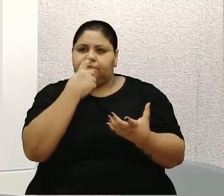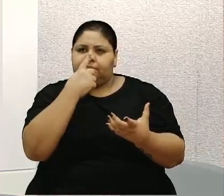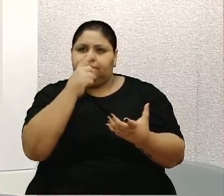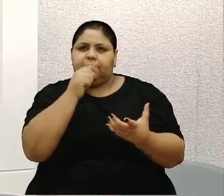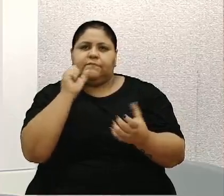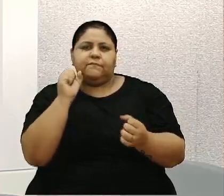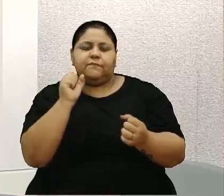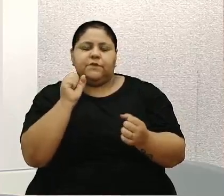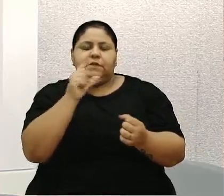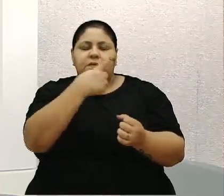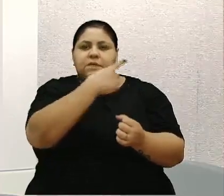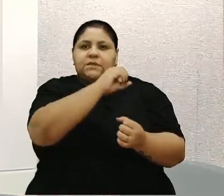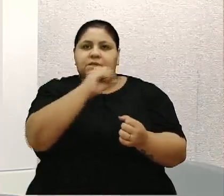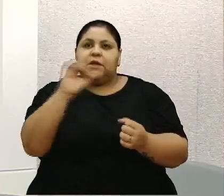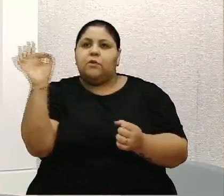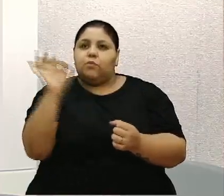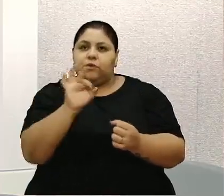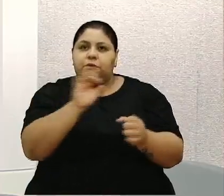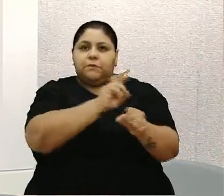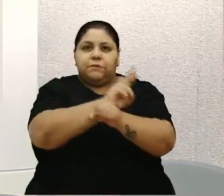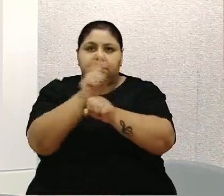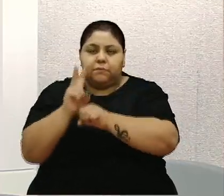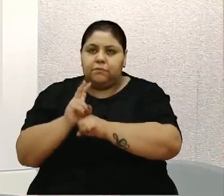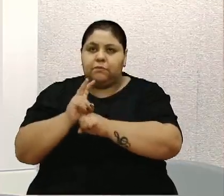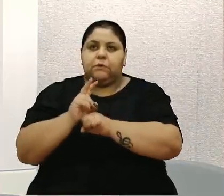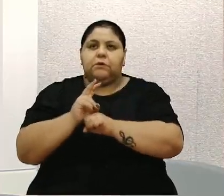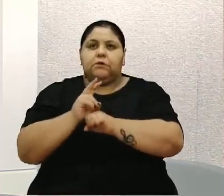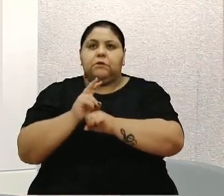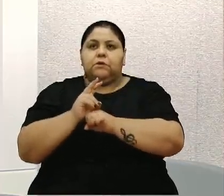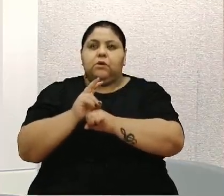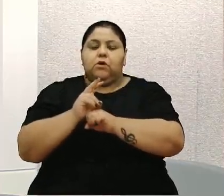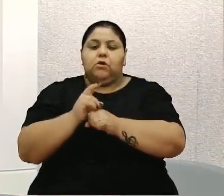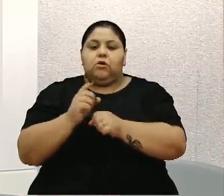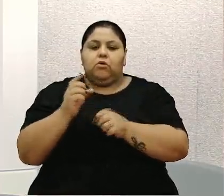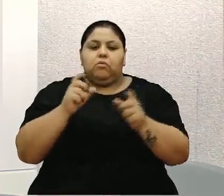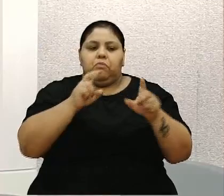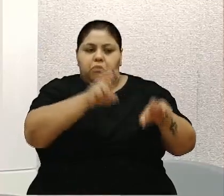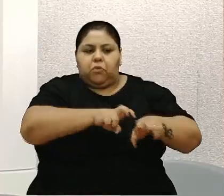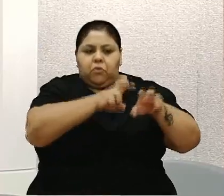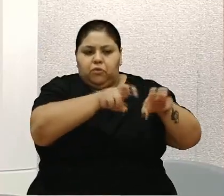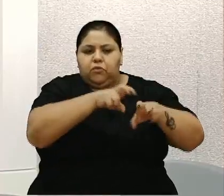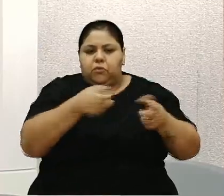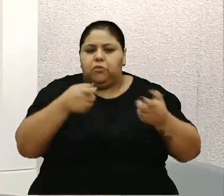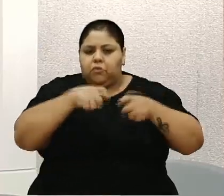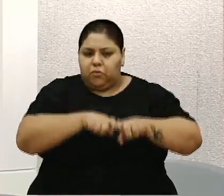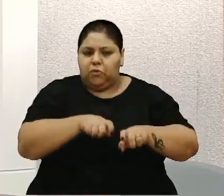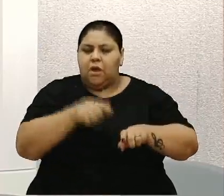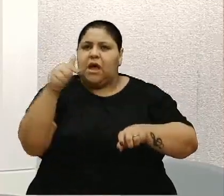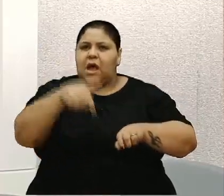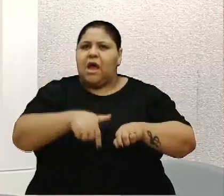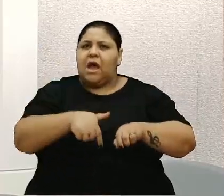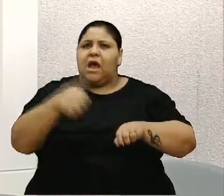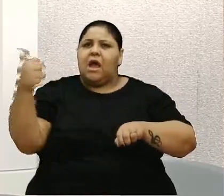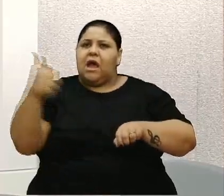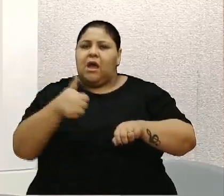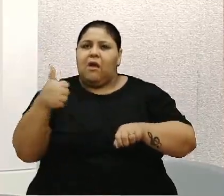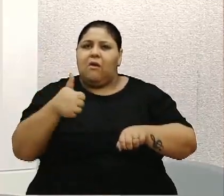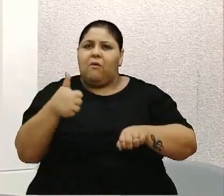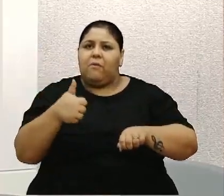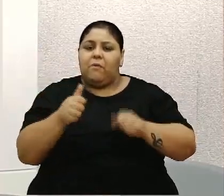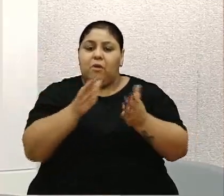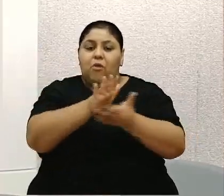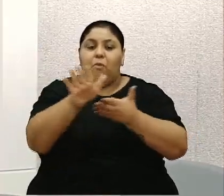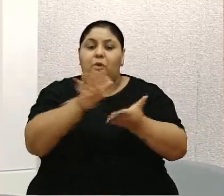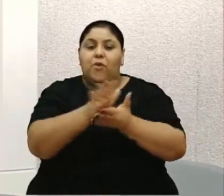queremos condições para os agricultores poderem plantar para tirar seu sustento. Nós somos o primeiro maior produtor de hortifruti do estado,